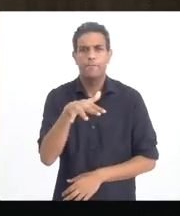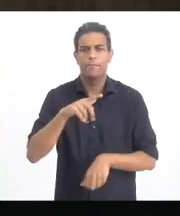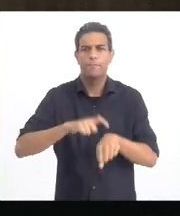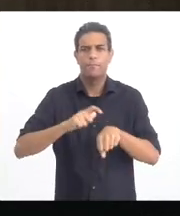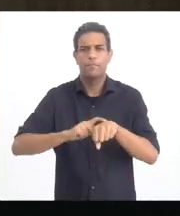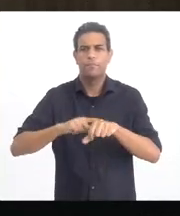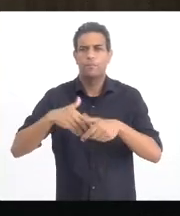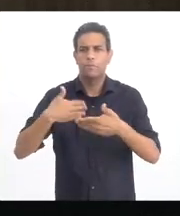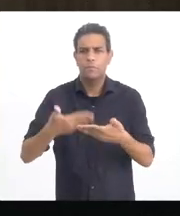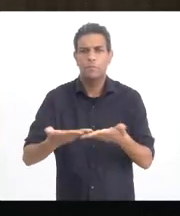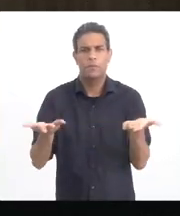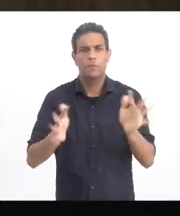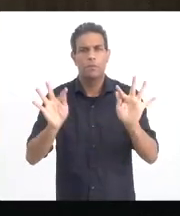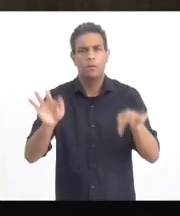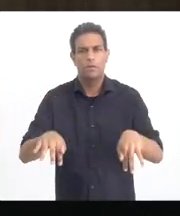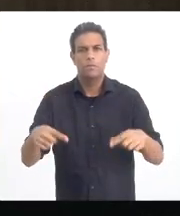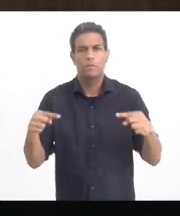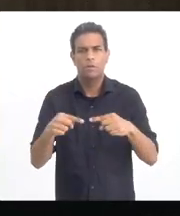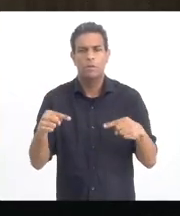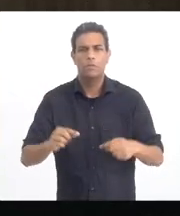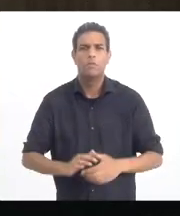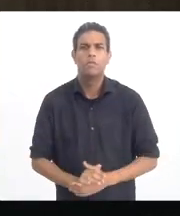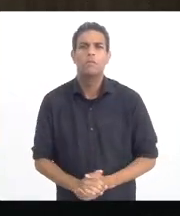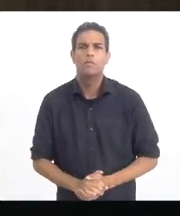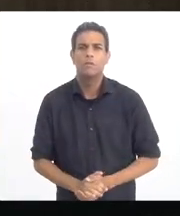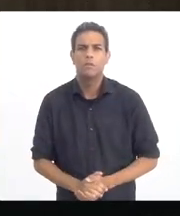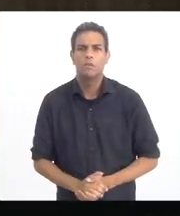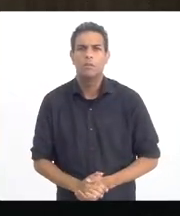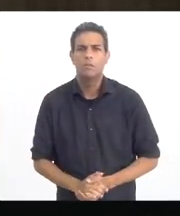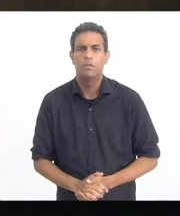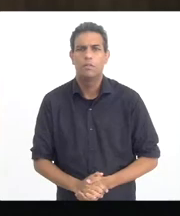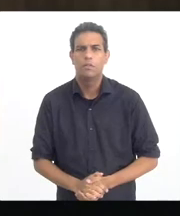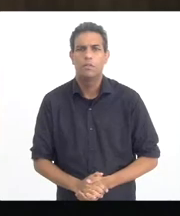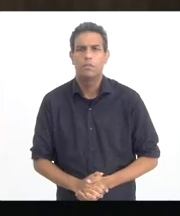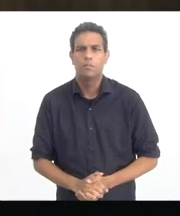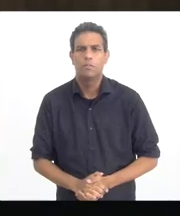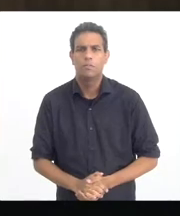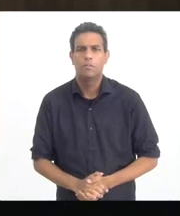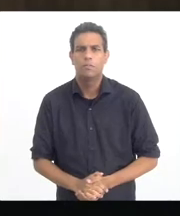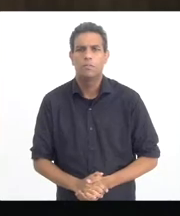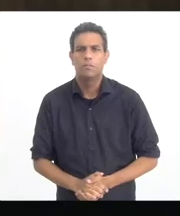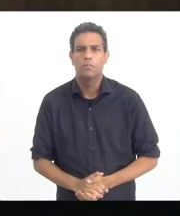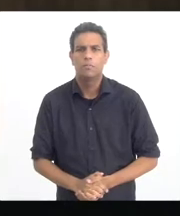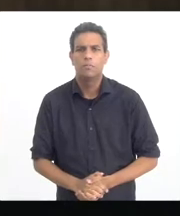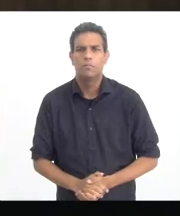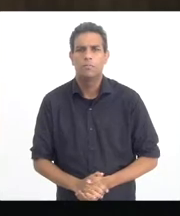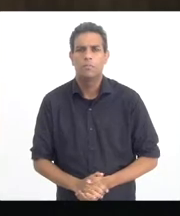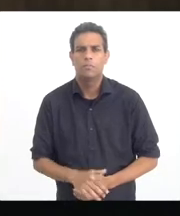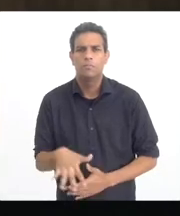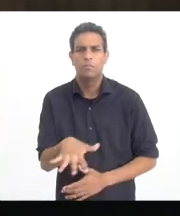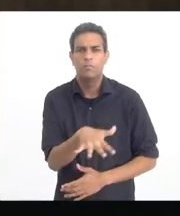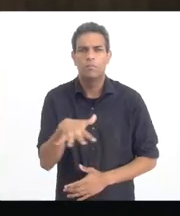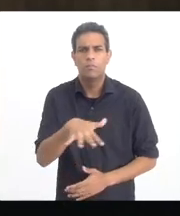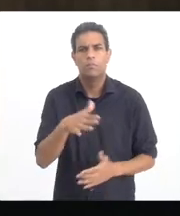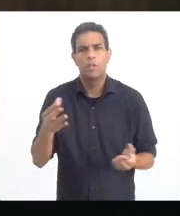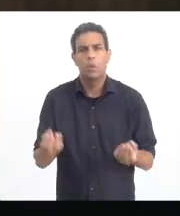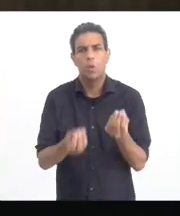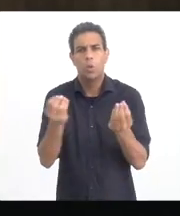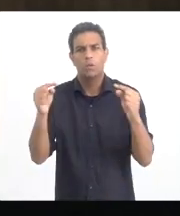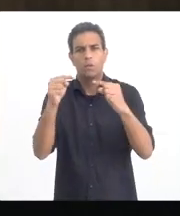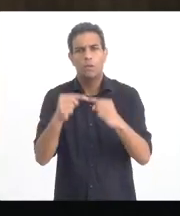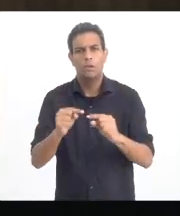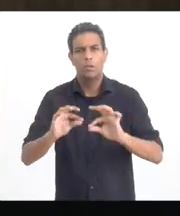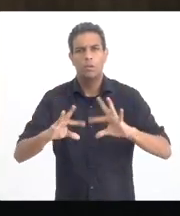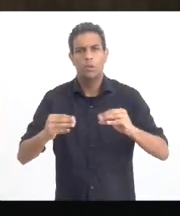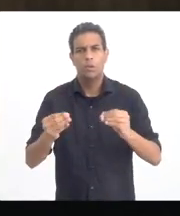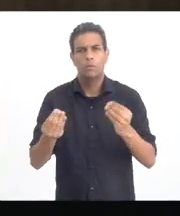concluir, por favor. Que seja feita a vontade de nosso Senhor Jesus Cristo na pessoa dos senhores, não só